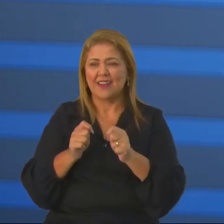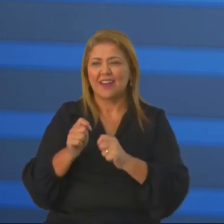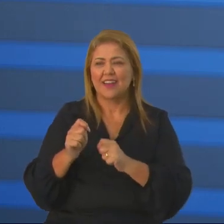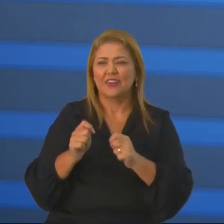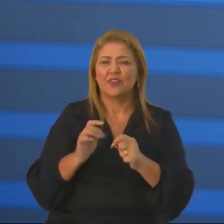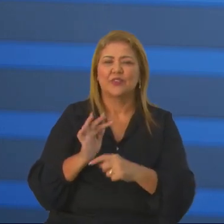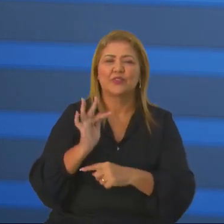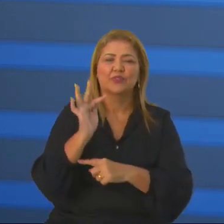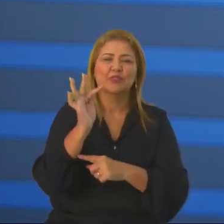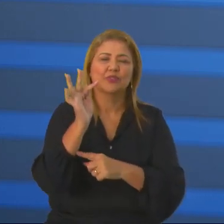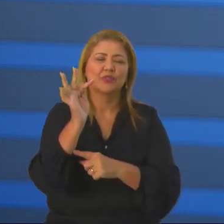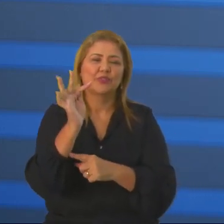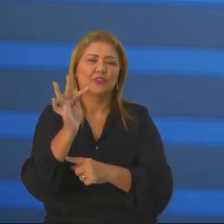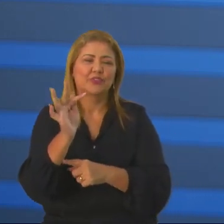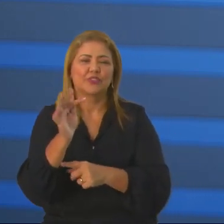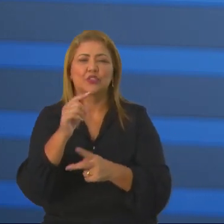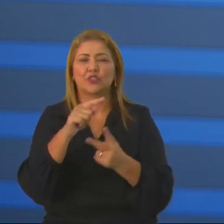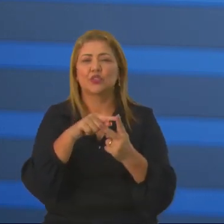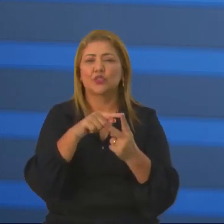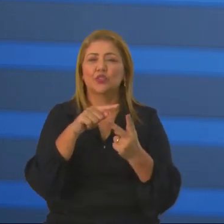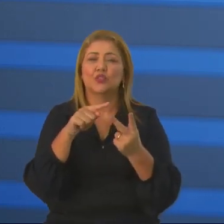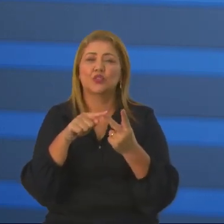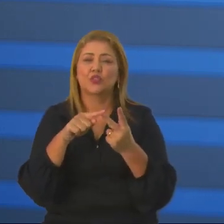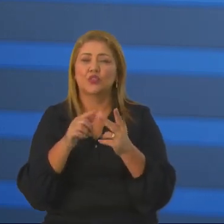destinos, dos dois